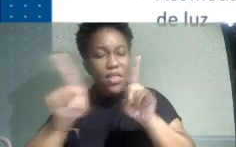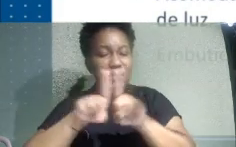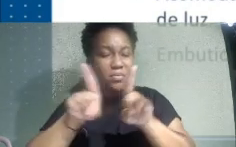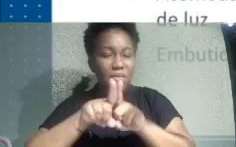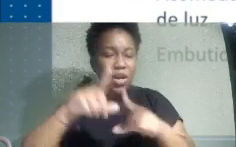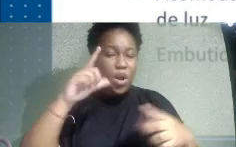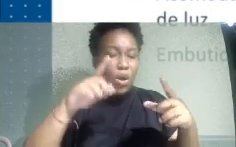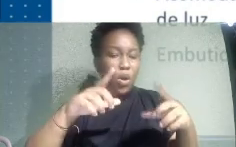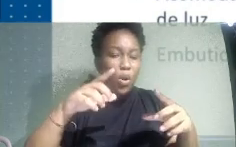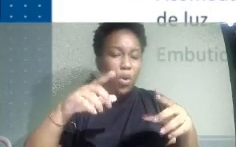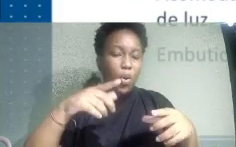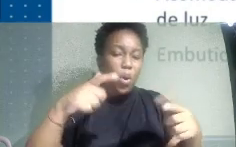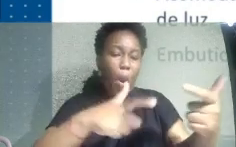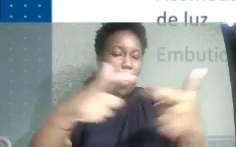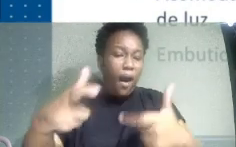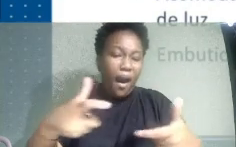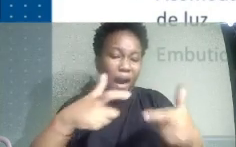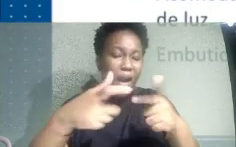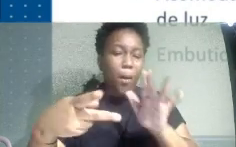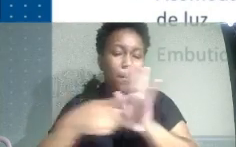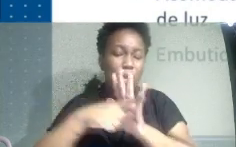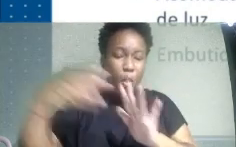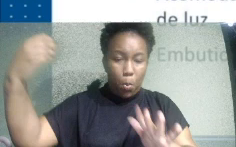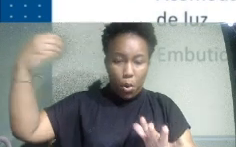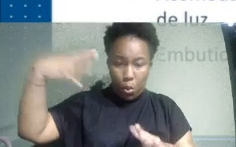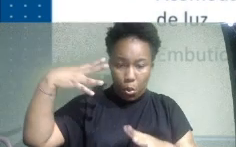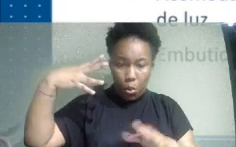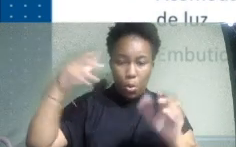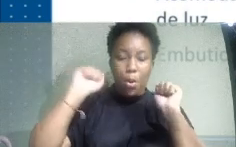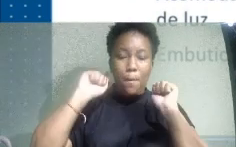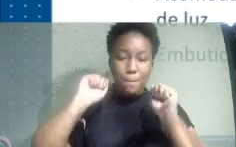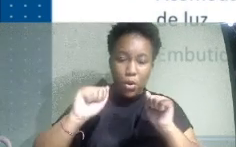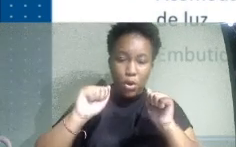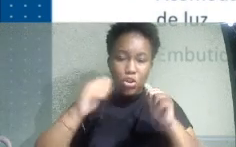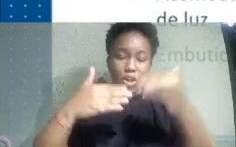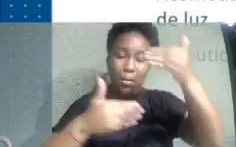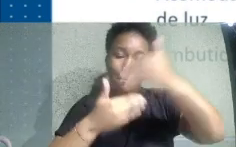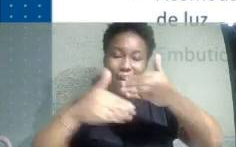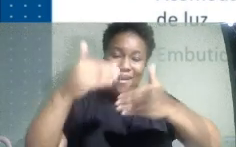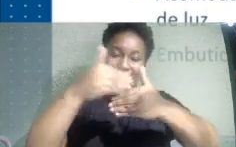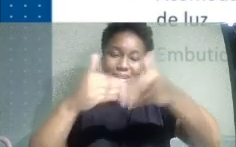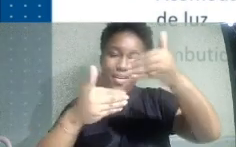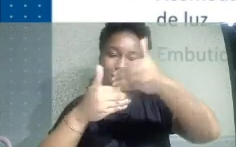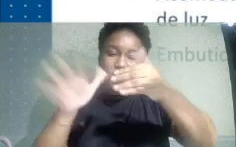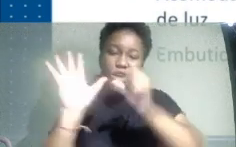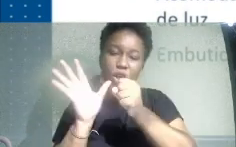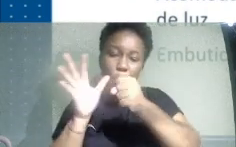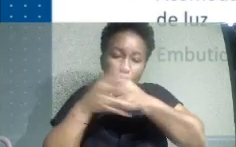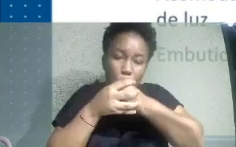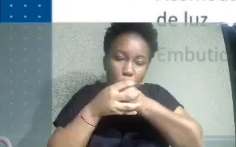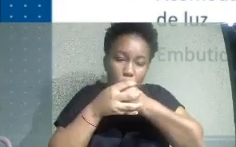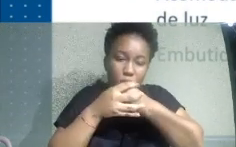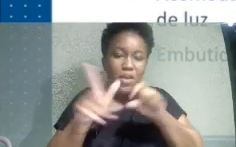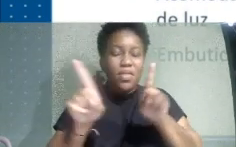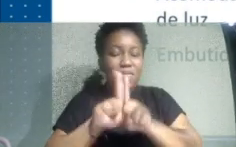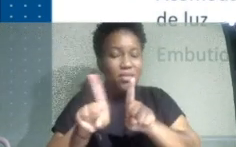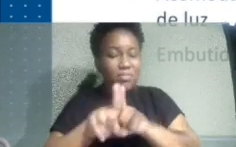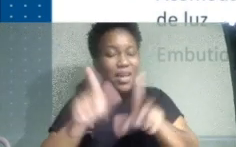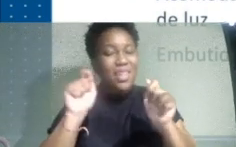luz. Ela pode ser tanto embutida dentro da nossa parede, bem como ela também pode ser